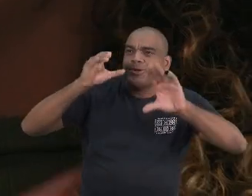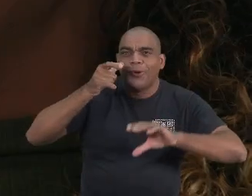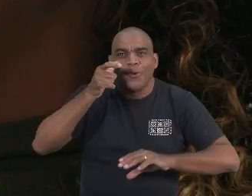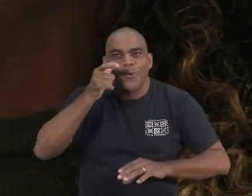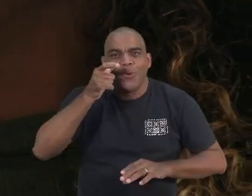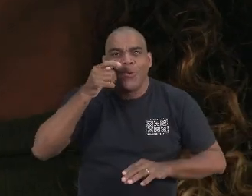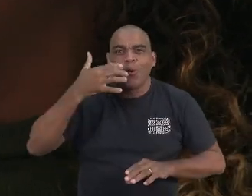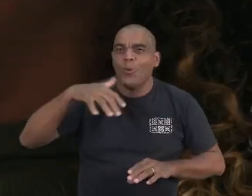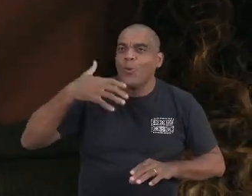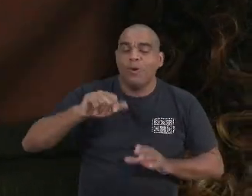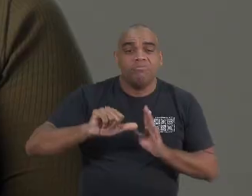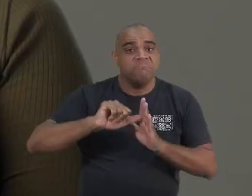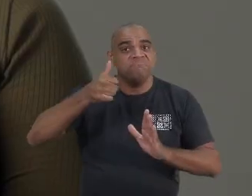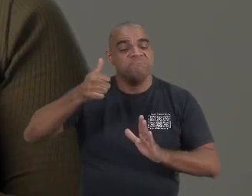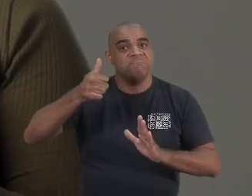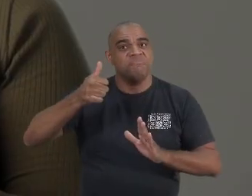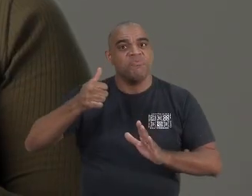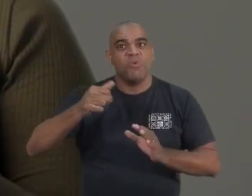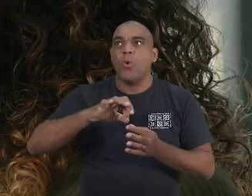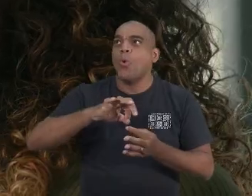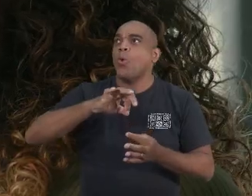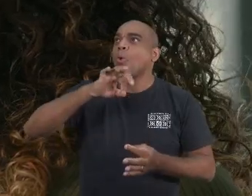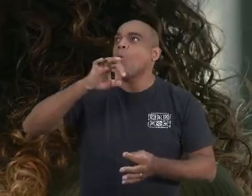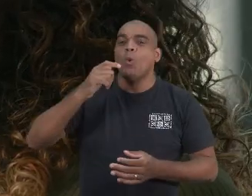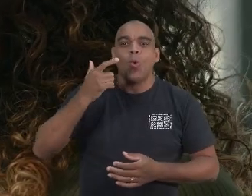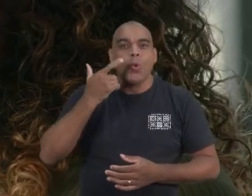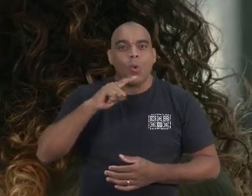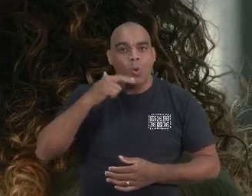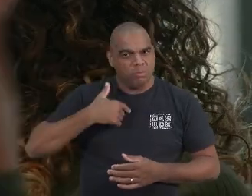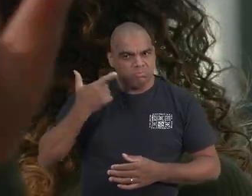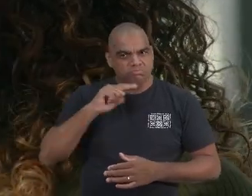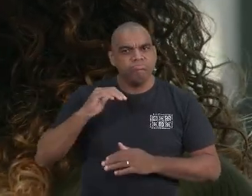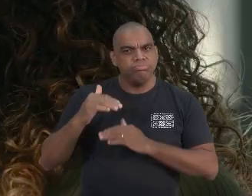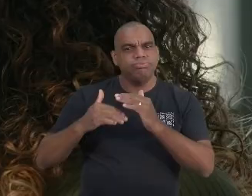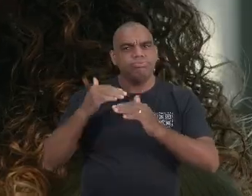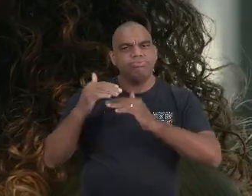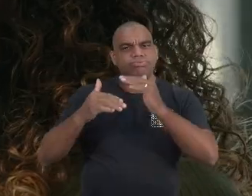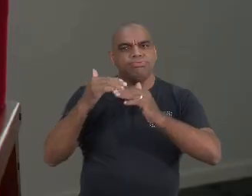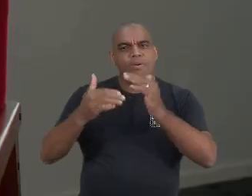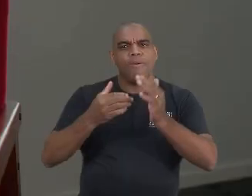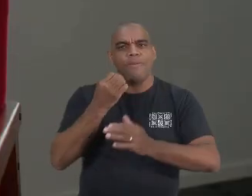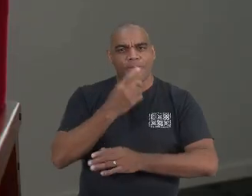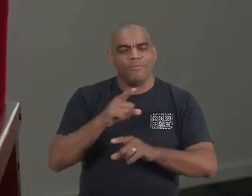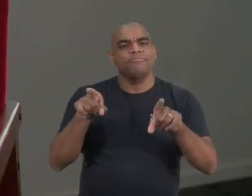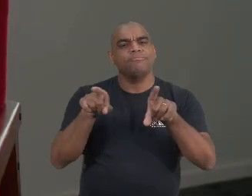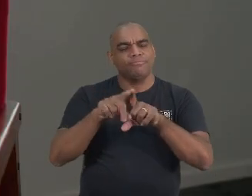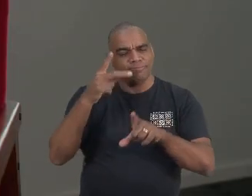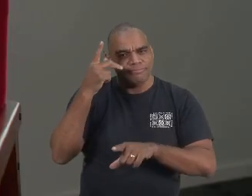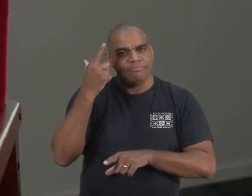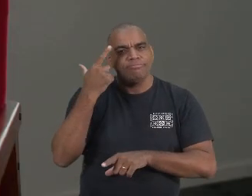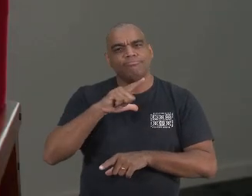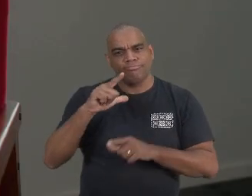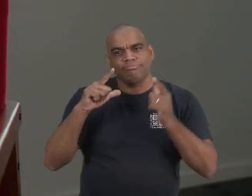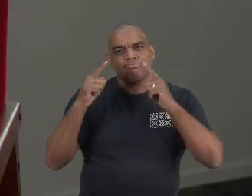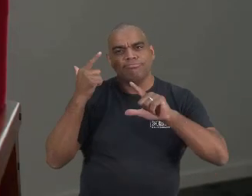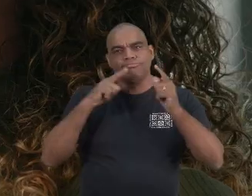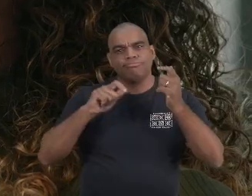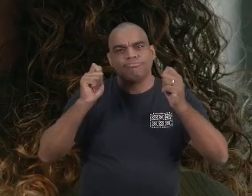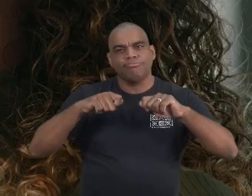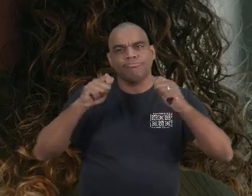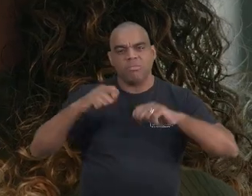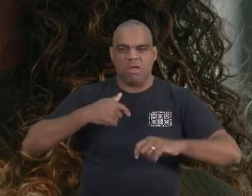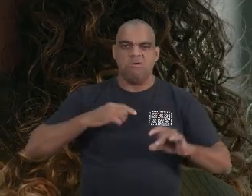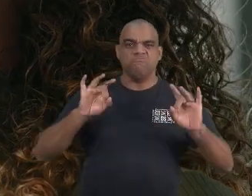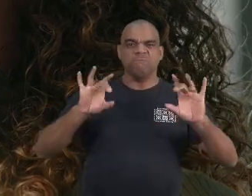pela primeira vez tão alto. Eu cheguei muito mais do que eu pensei que eu ia chegar. E é porque outras pessoas também podem conseguir,